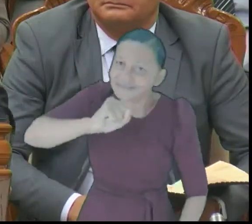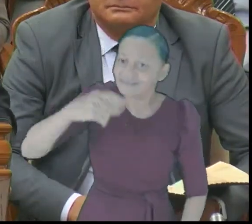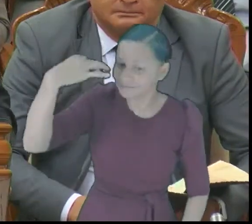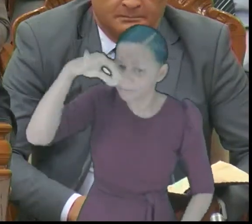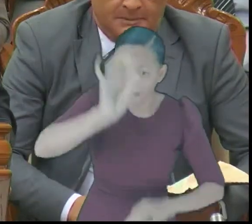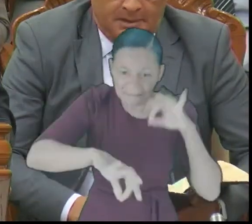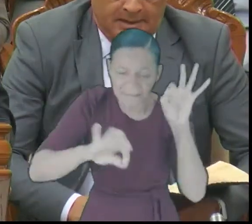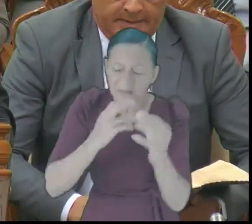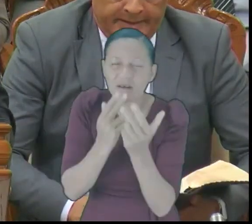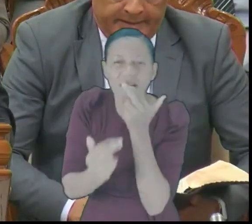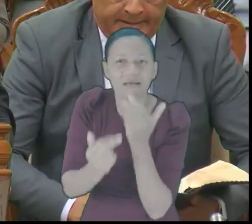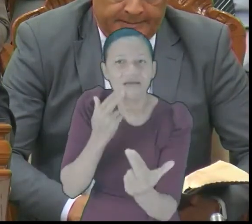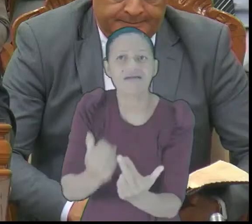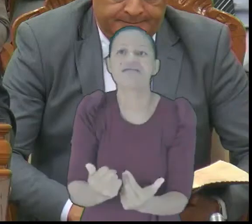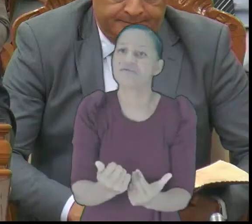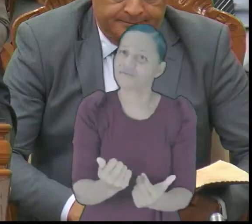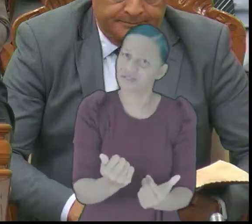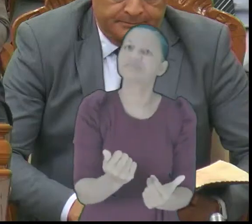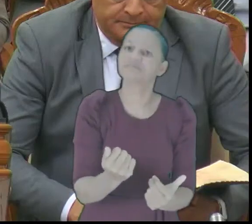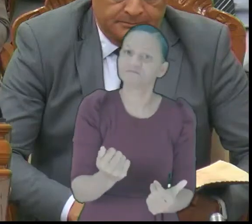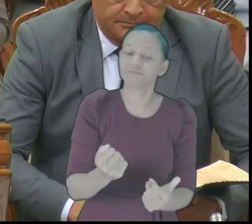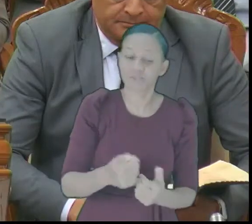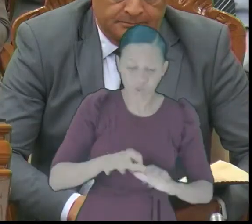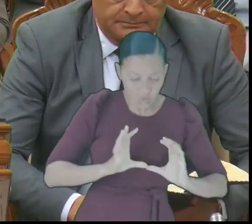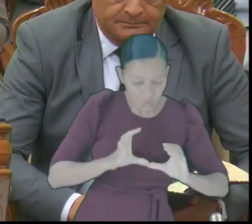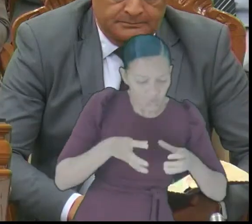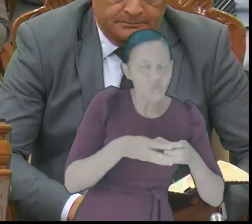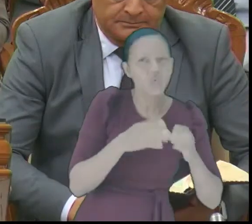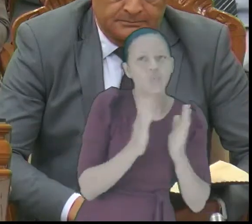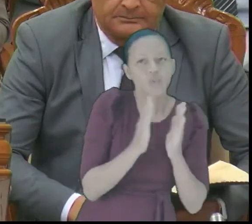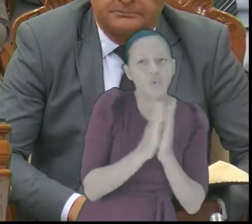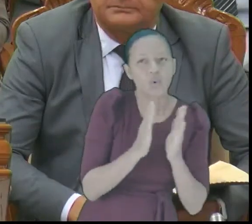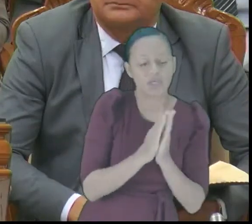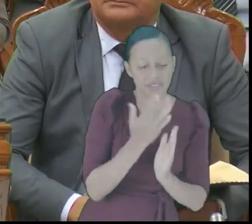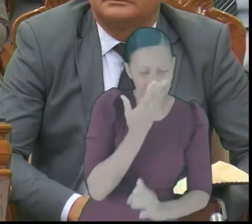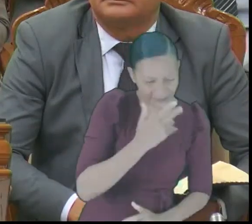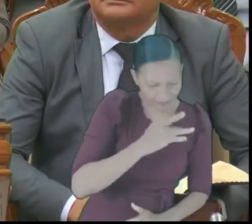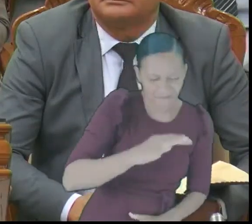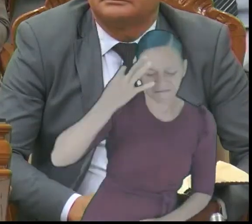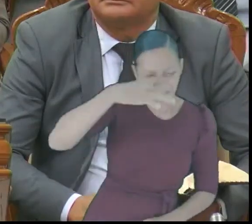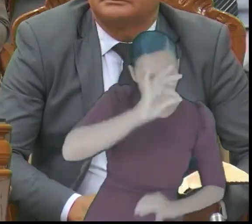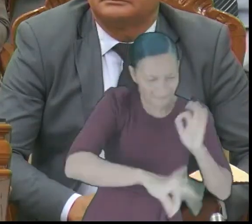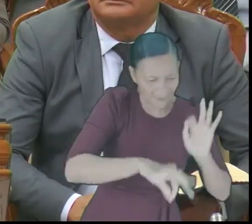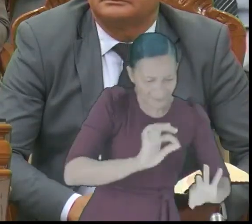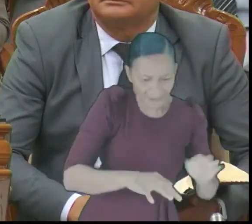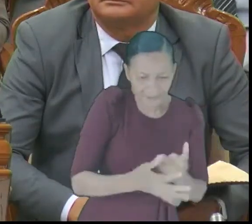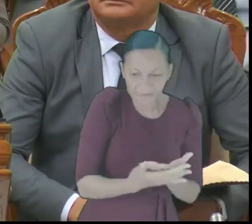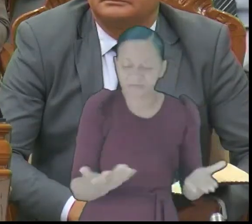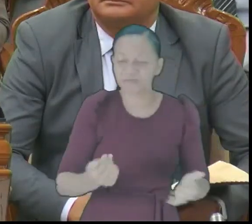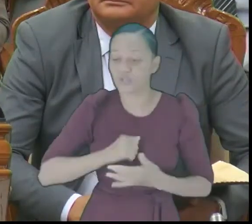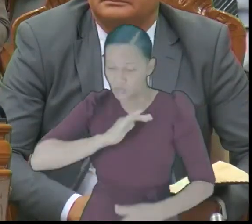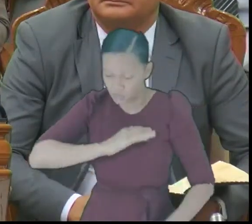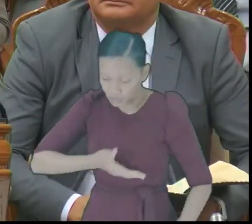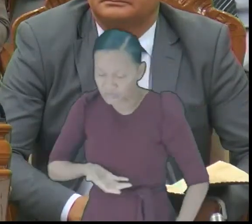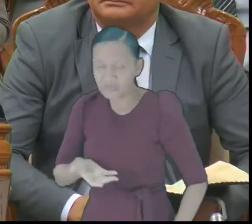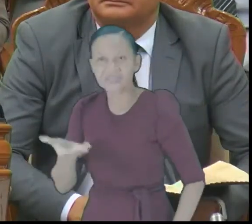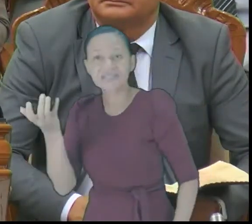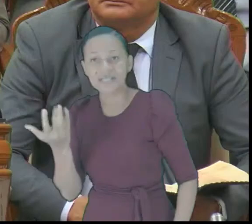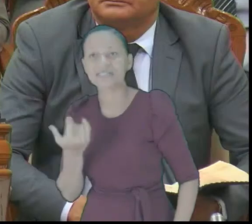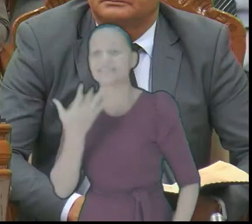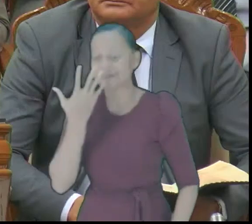Espírito Santo. Círculo de oração infantil, o Senhor batiza criança com o Espírito Santo. Consagração de